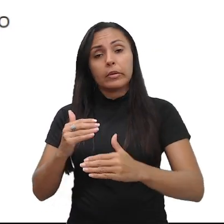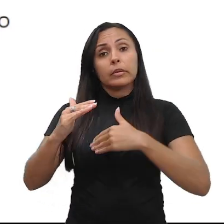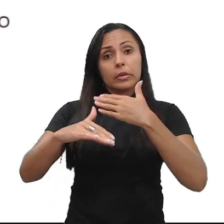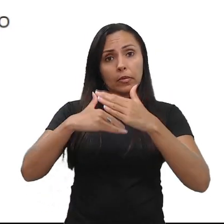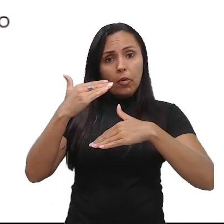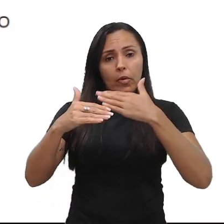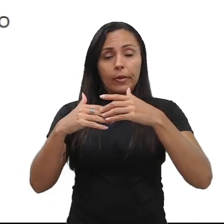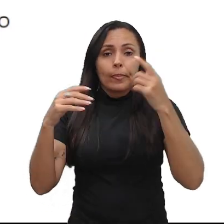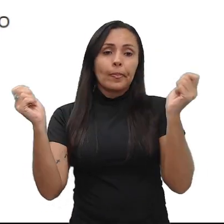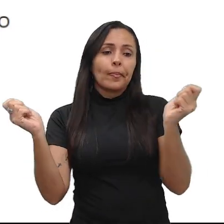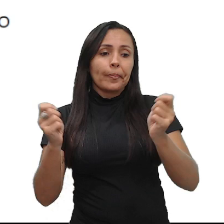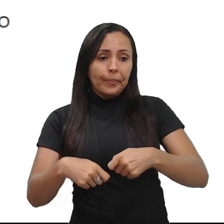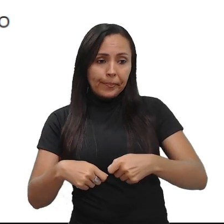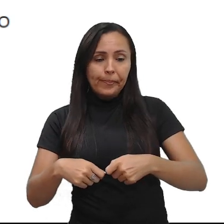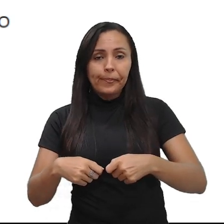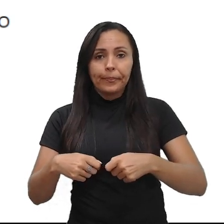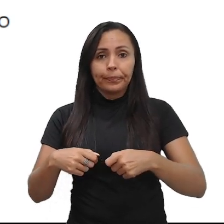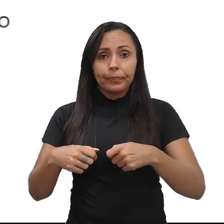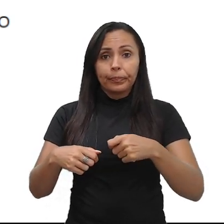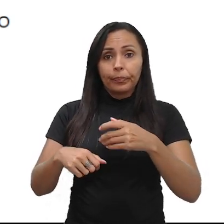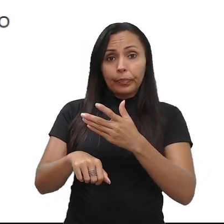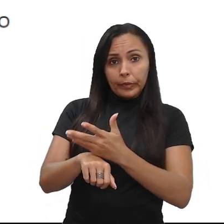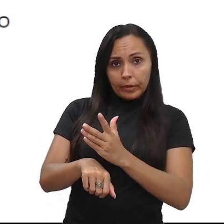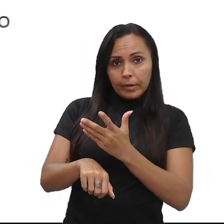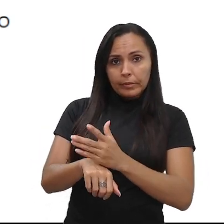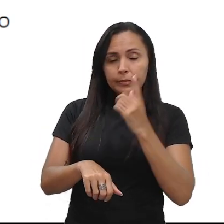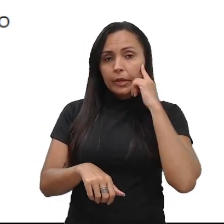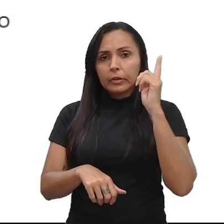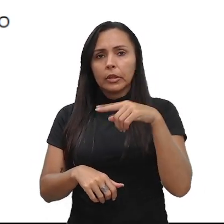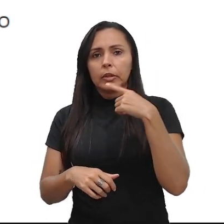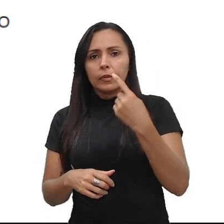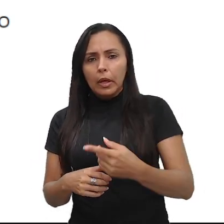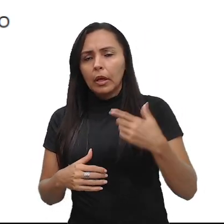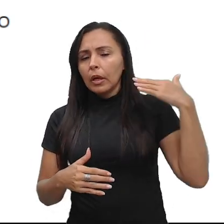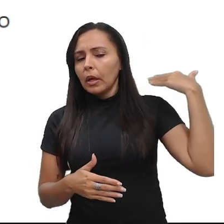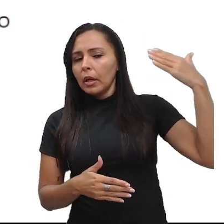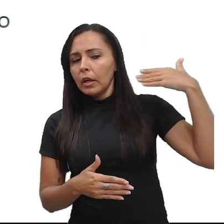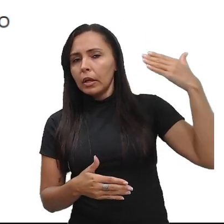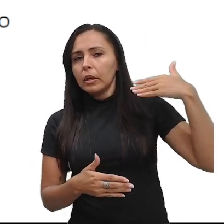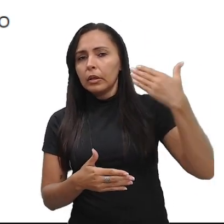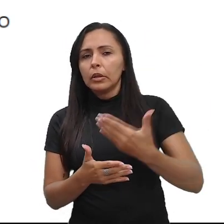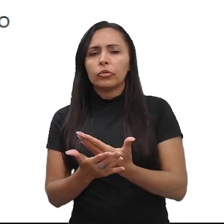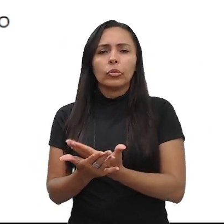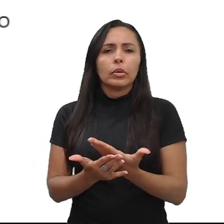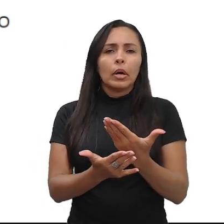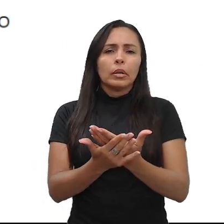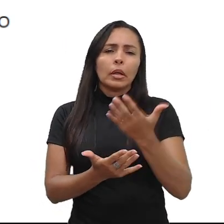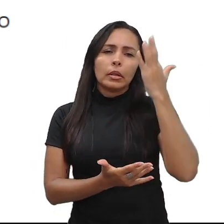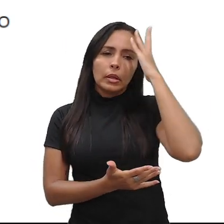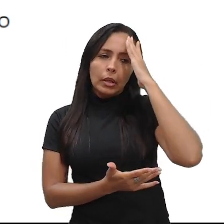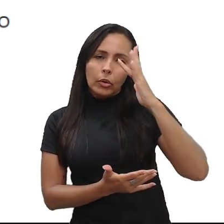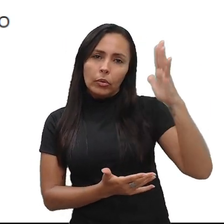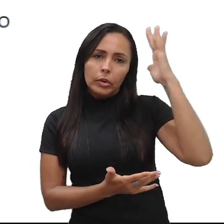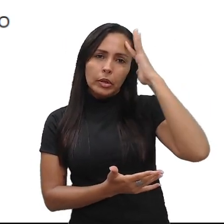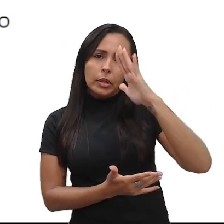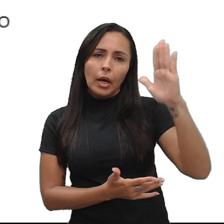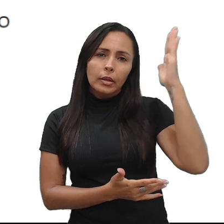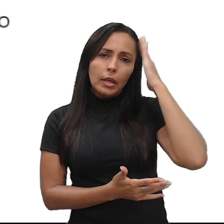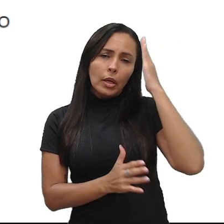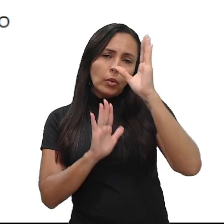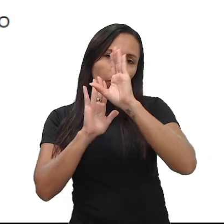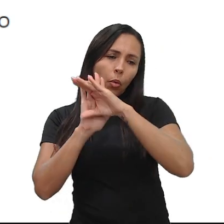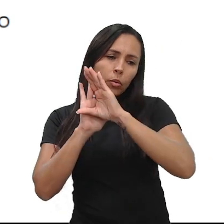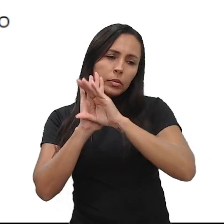desenvolver a capacidade prática, ou seja, a gente vem estudando a parte teórica, vem entendendo os conceitos